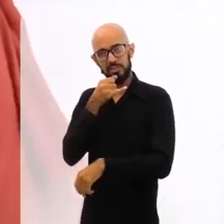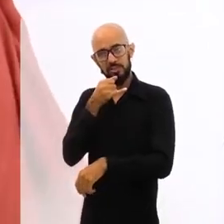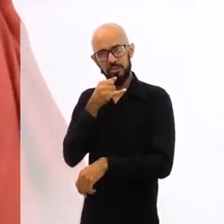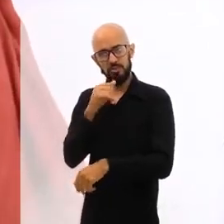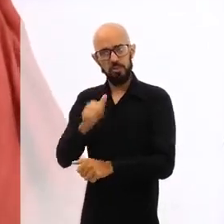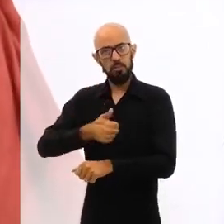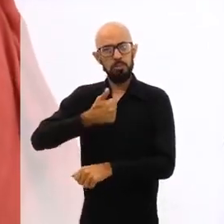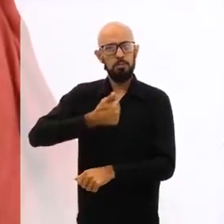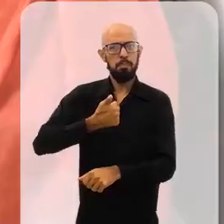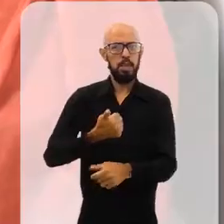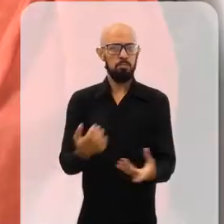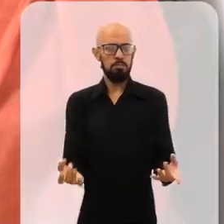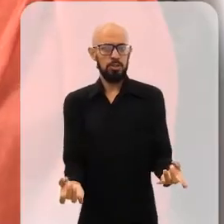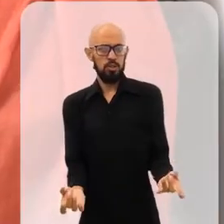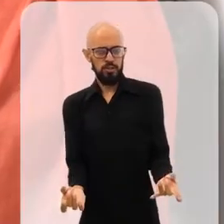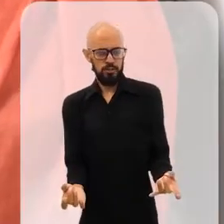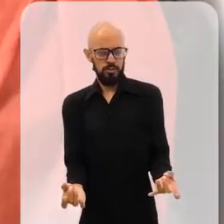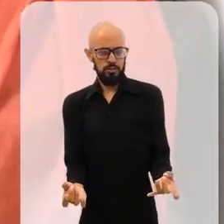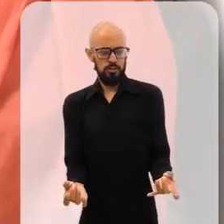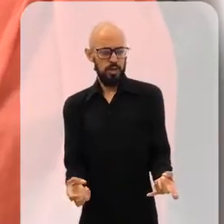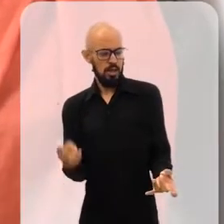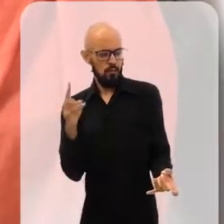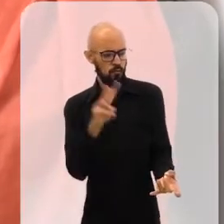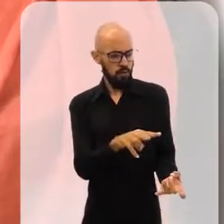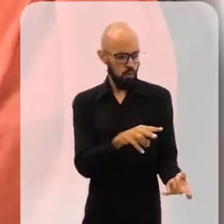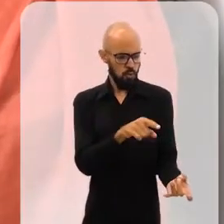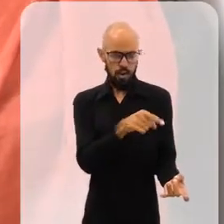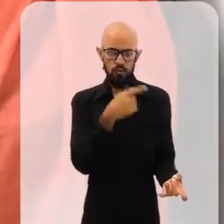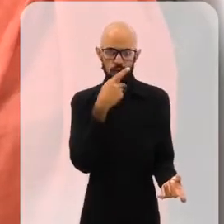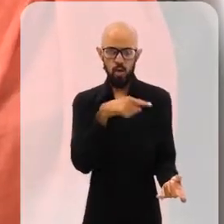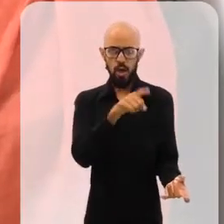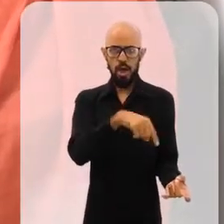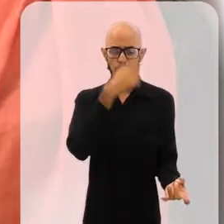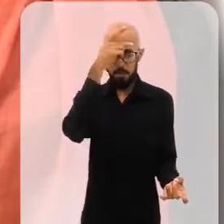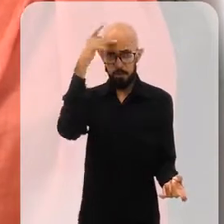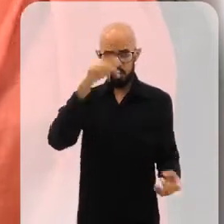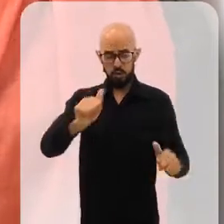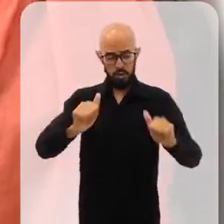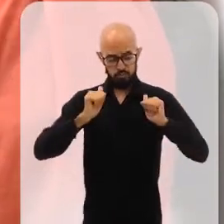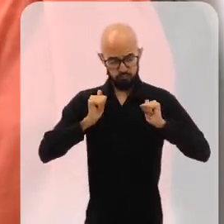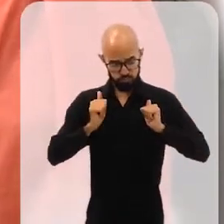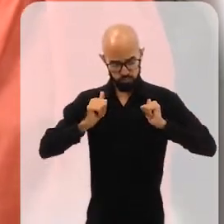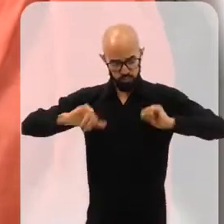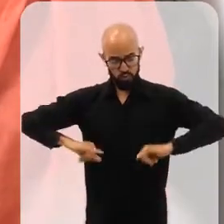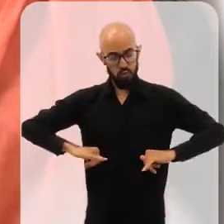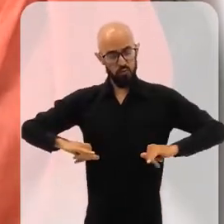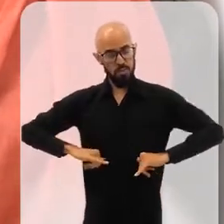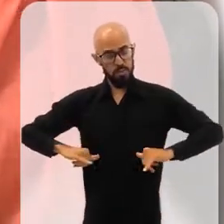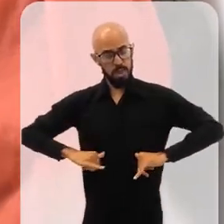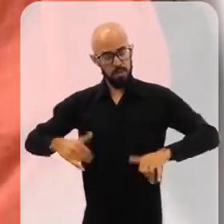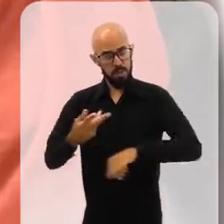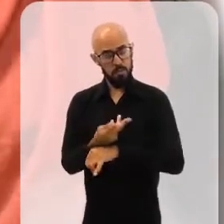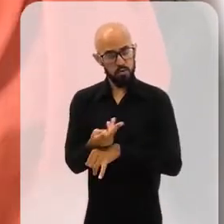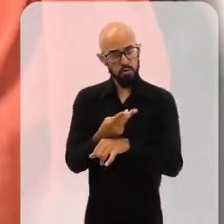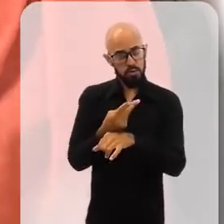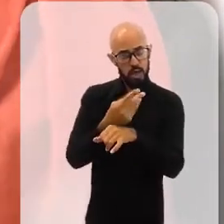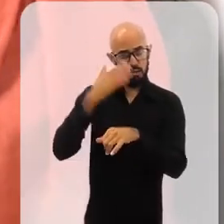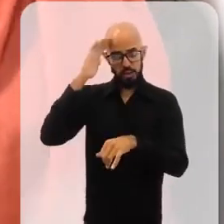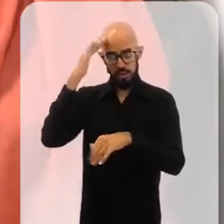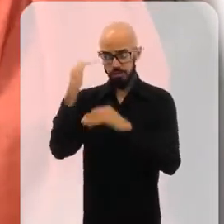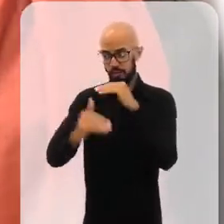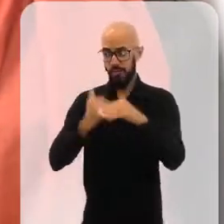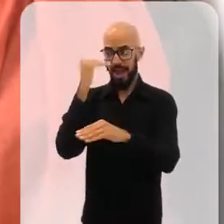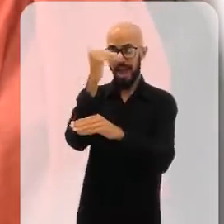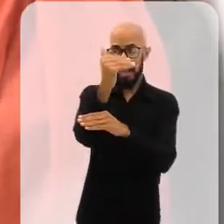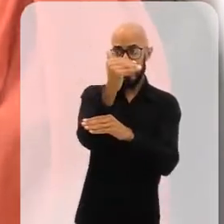ser meditando. Ele disse: o que é aquilo? Ah, aquele ali é um renunciado. Ele renunciou todo o sofrimento para buscar essa compreensão que